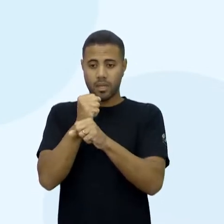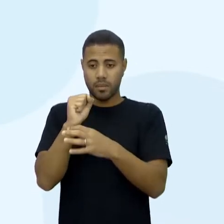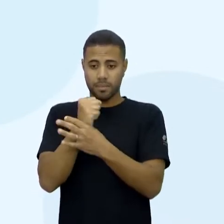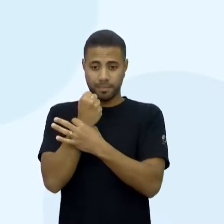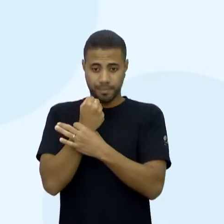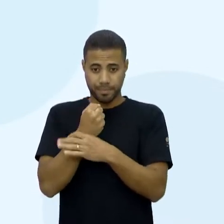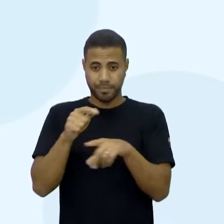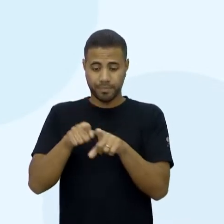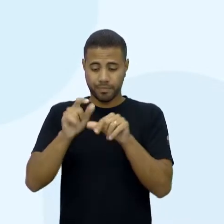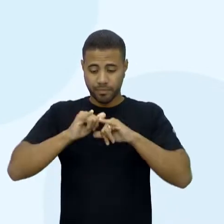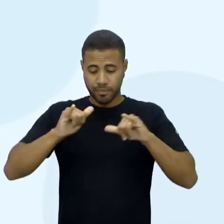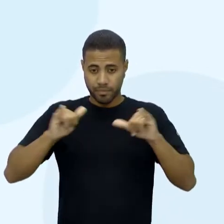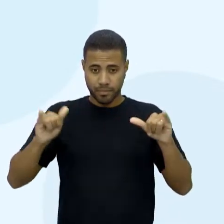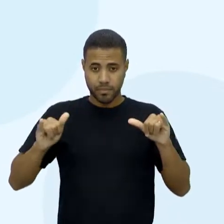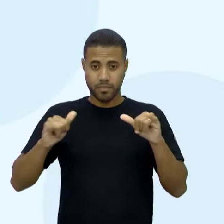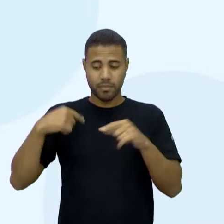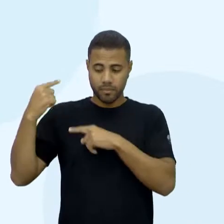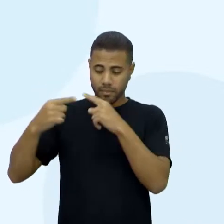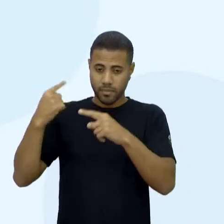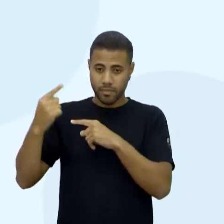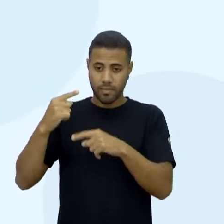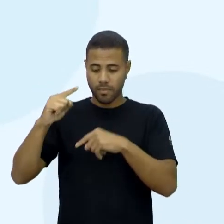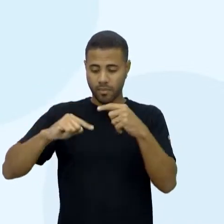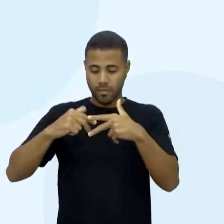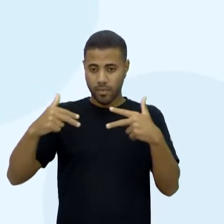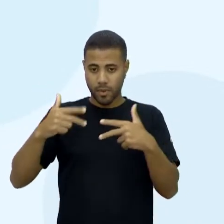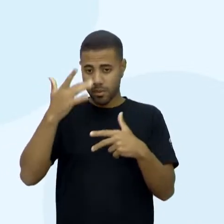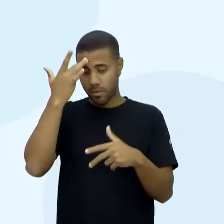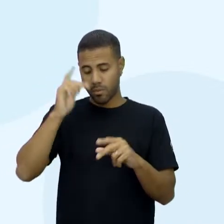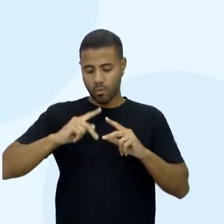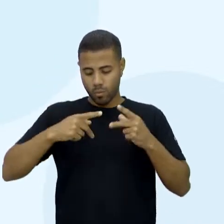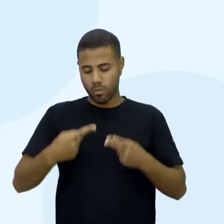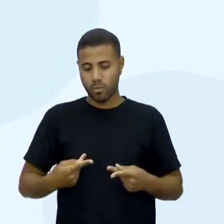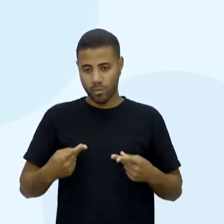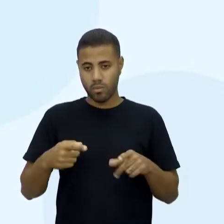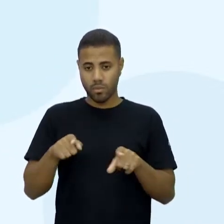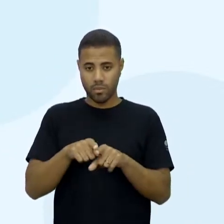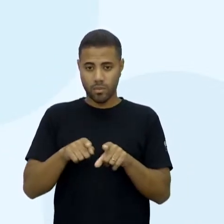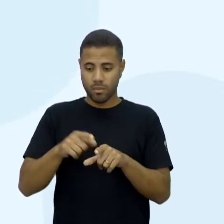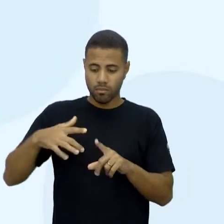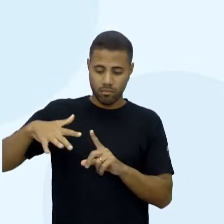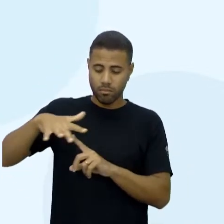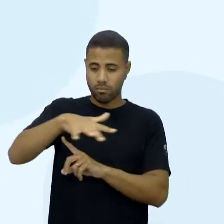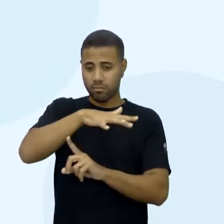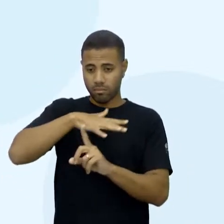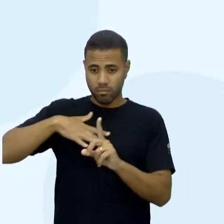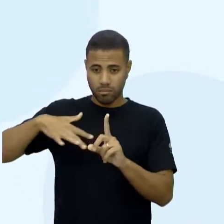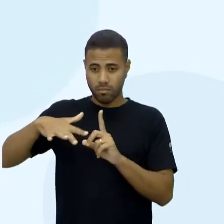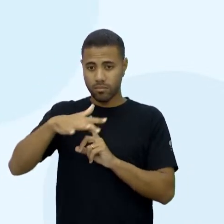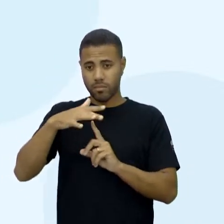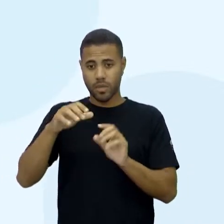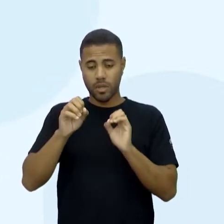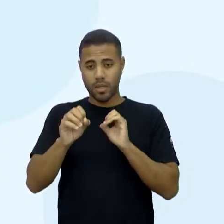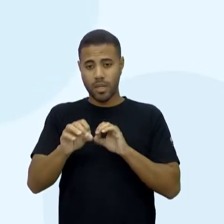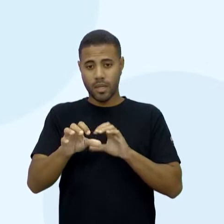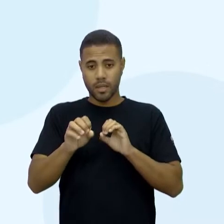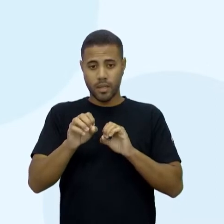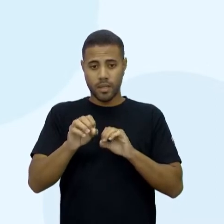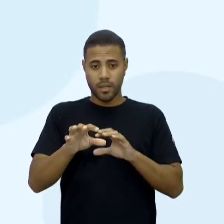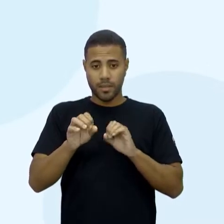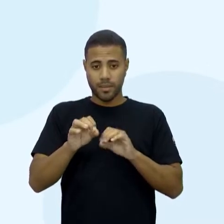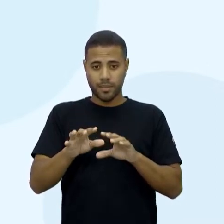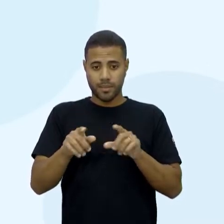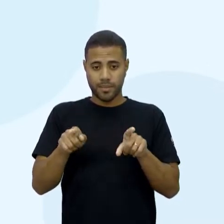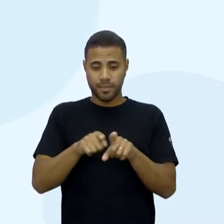expõe os testemunhos materiais do homem e do seu entorno para a educação